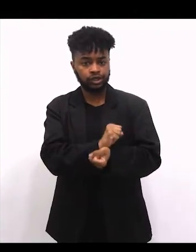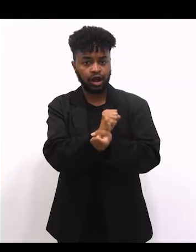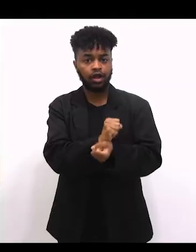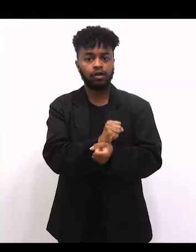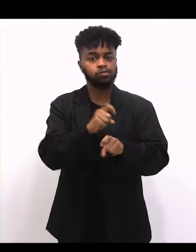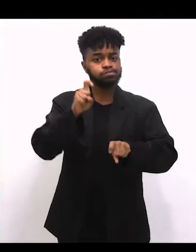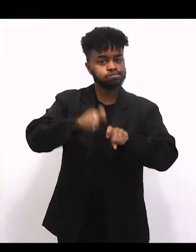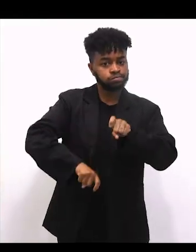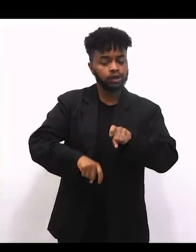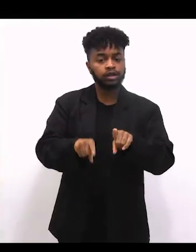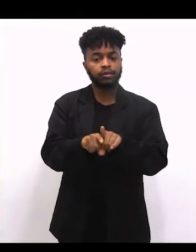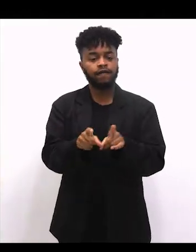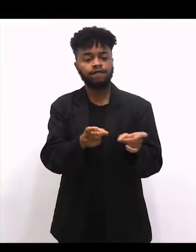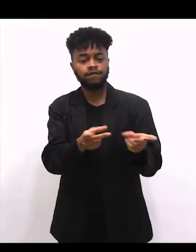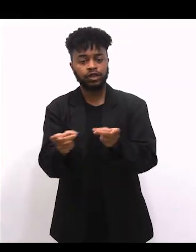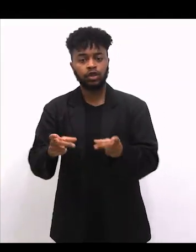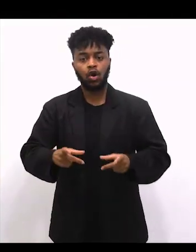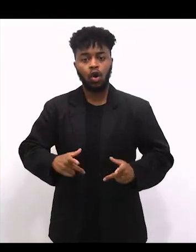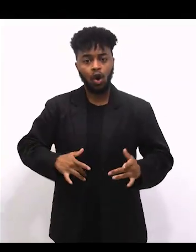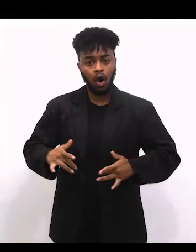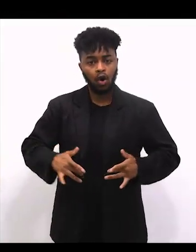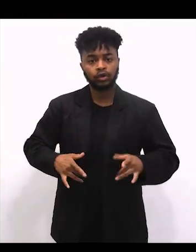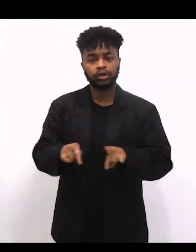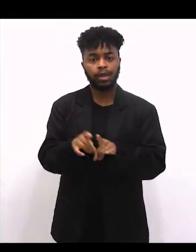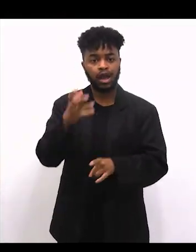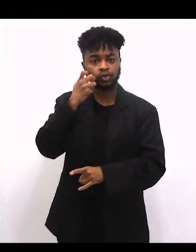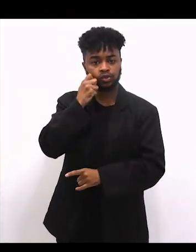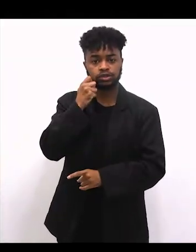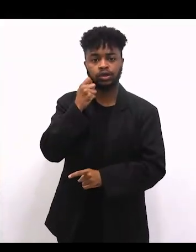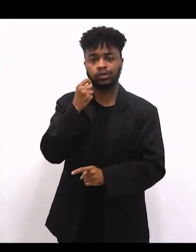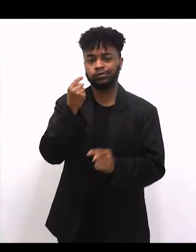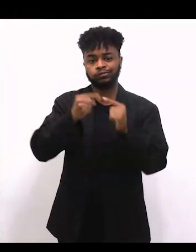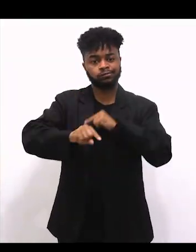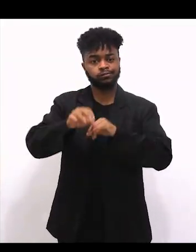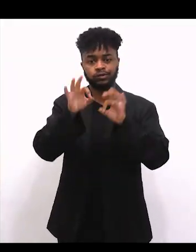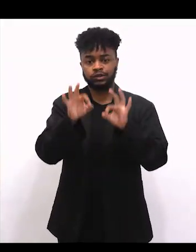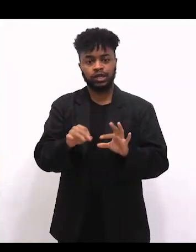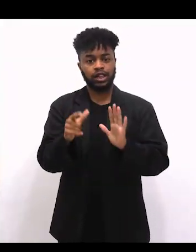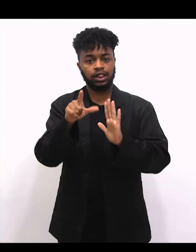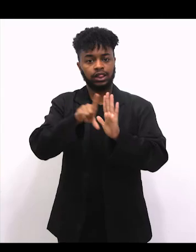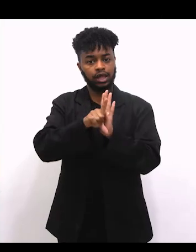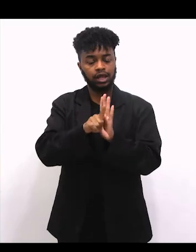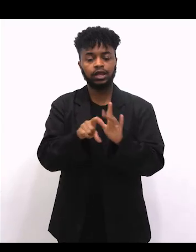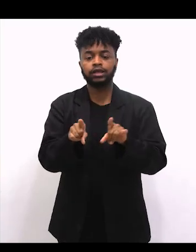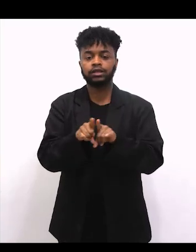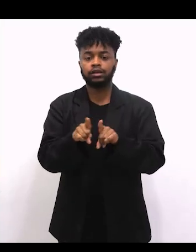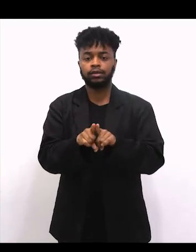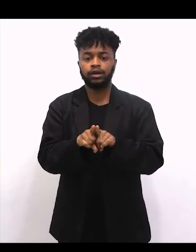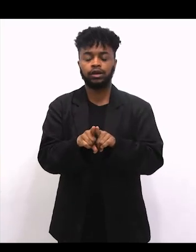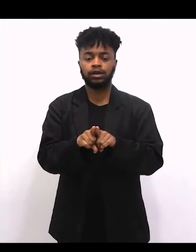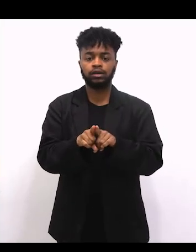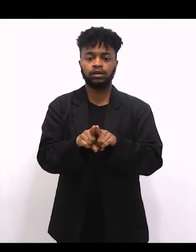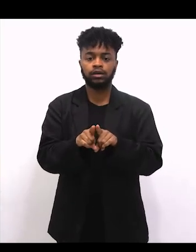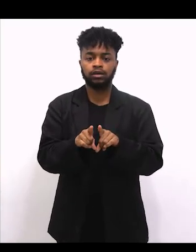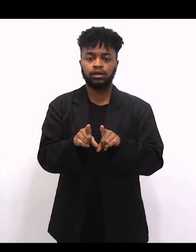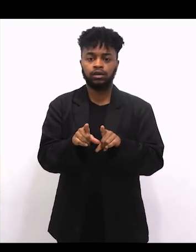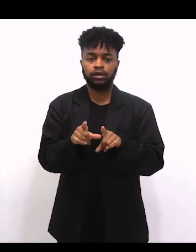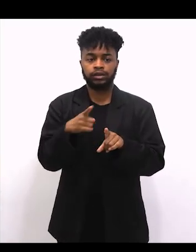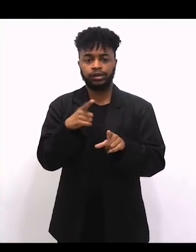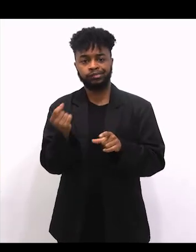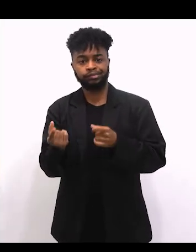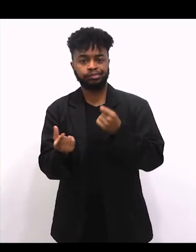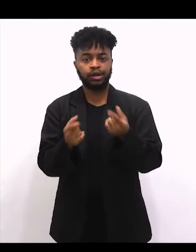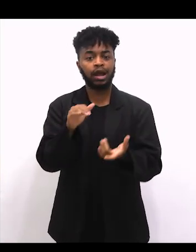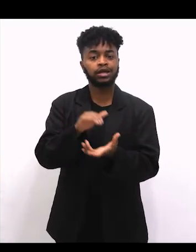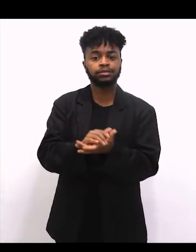exploração sexual, tráfico de órgãos. A gente também tem adoção ilegal. Temos ainda, de forma pontual,